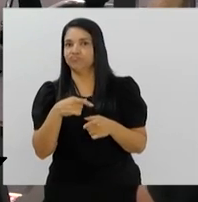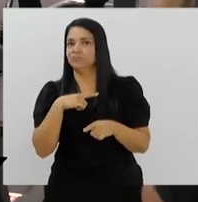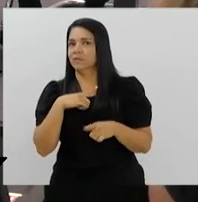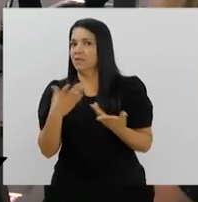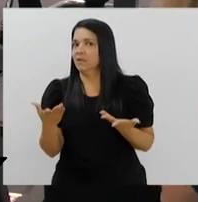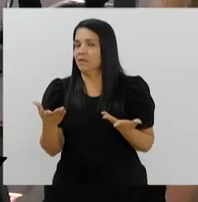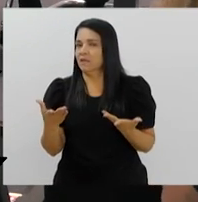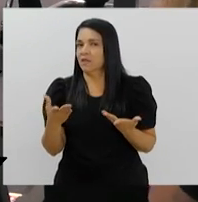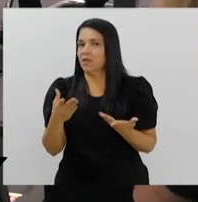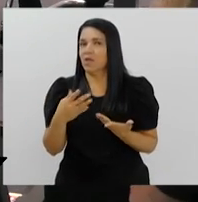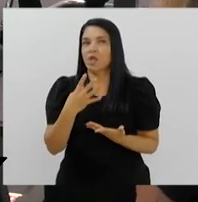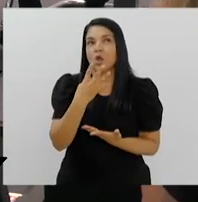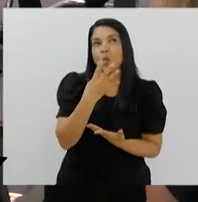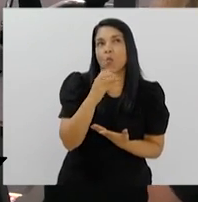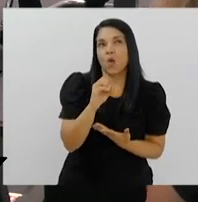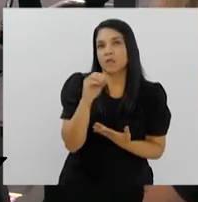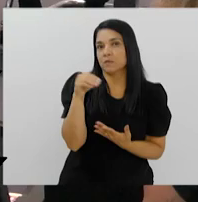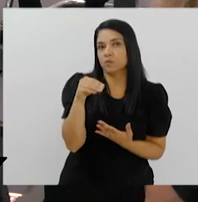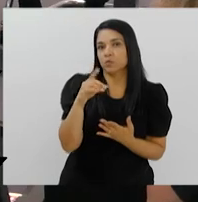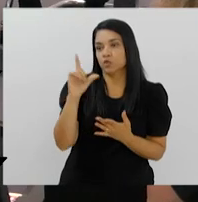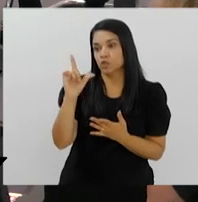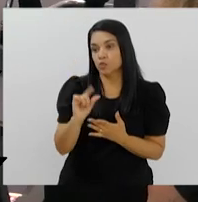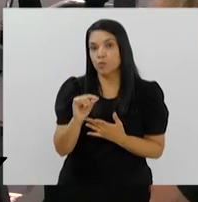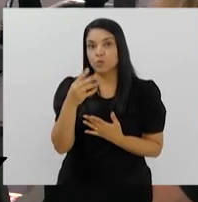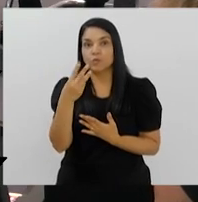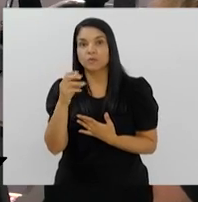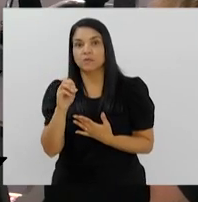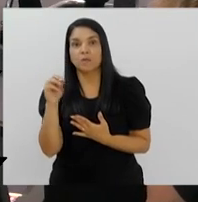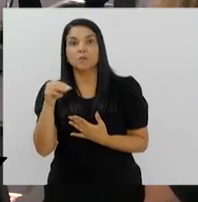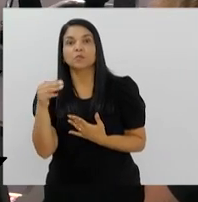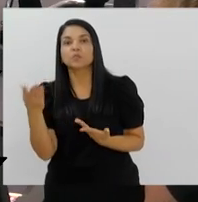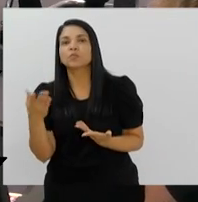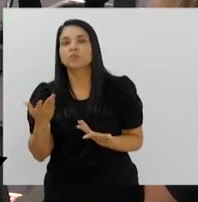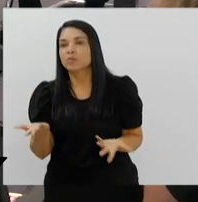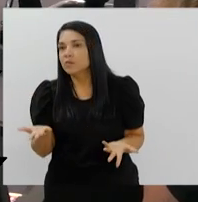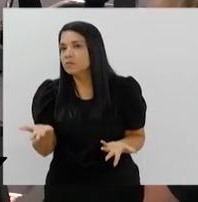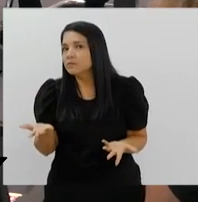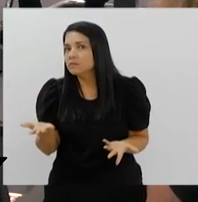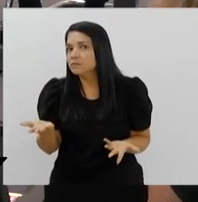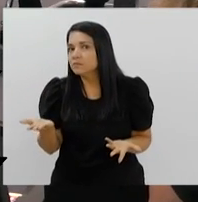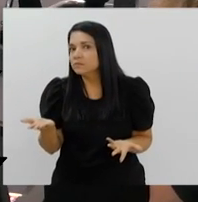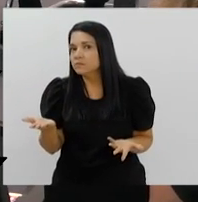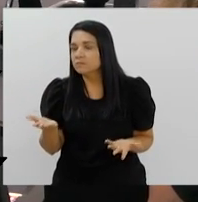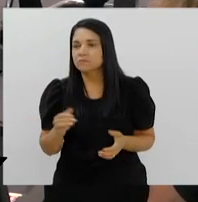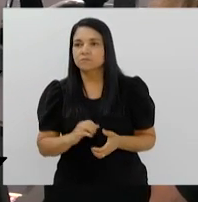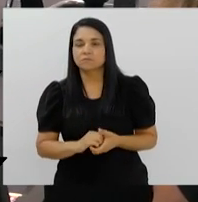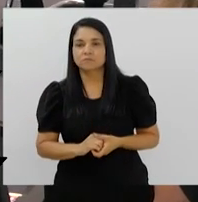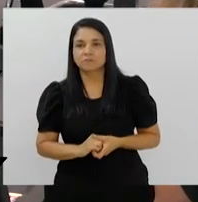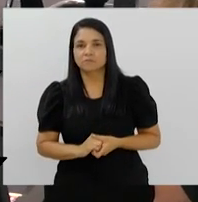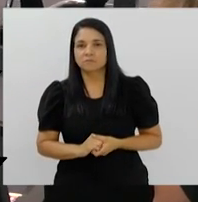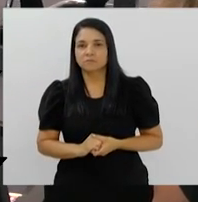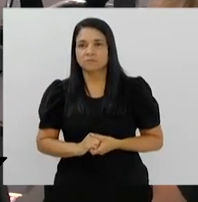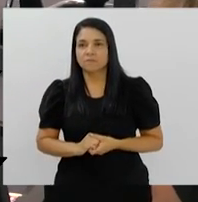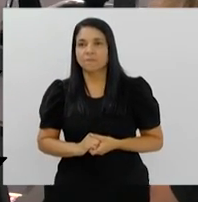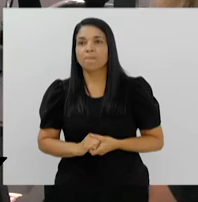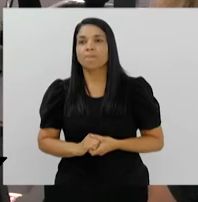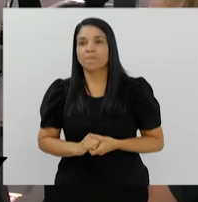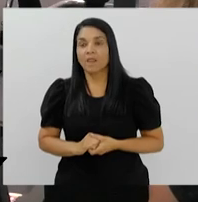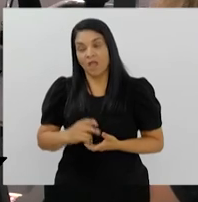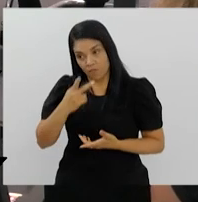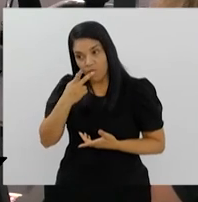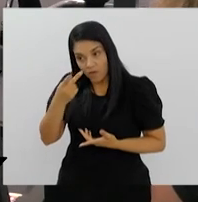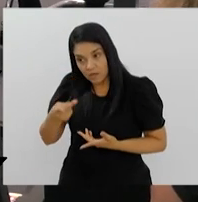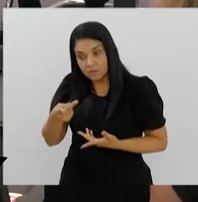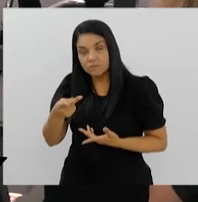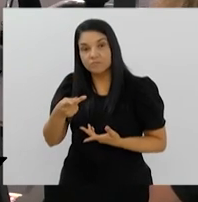reduzir de 40 para 30 minutos saiu da cabeça dele sei lá de onde ele tirou esse troço então mas é isso que eu tô falando